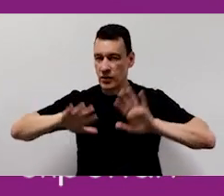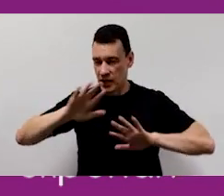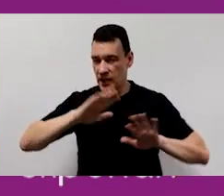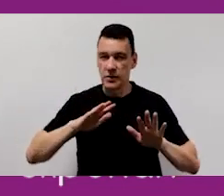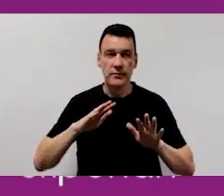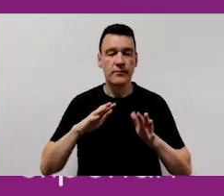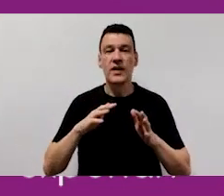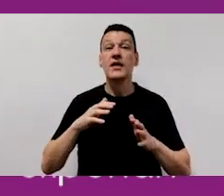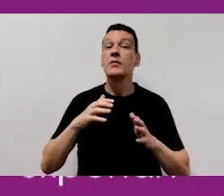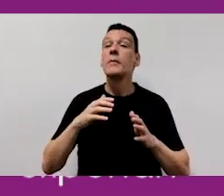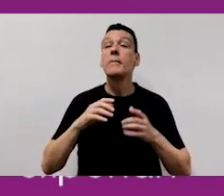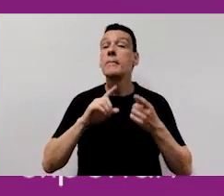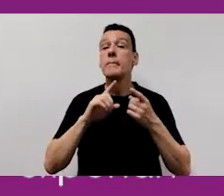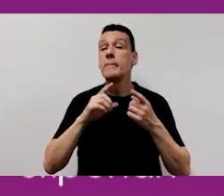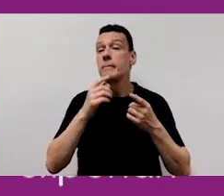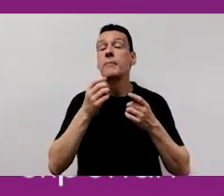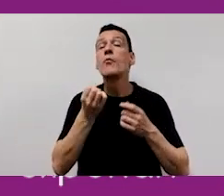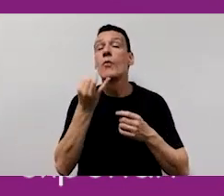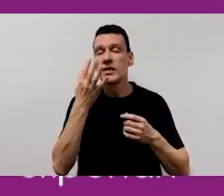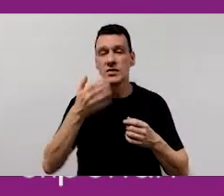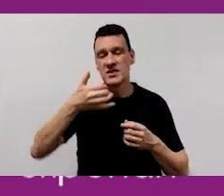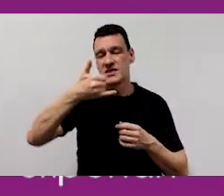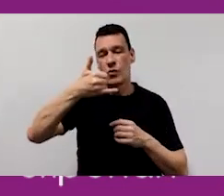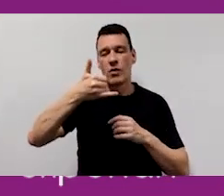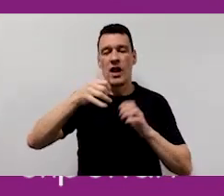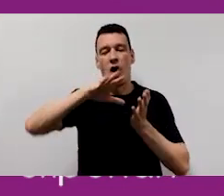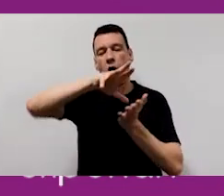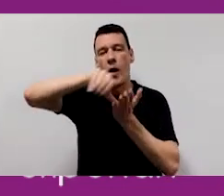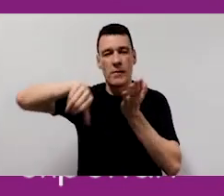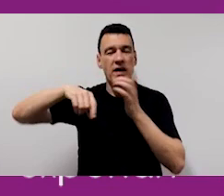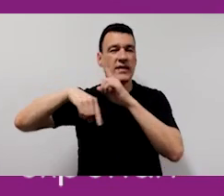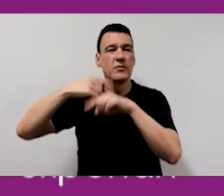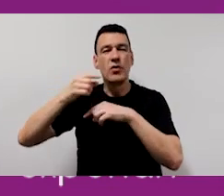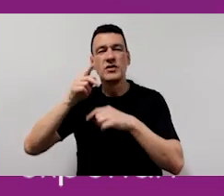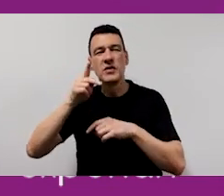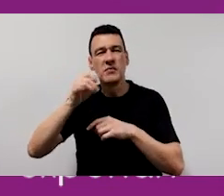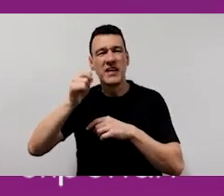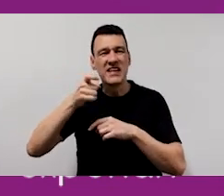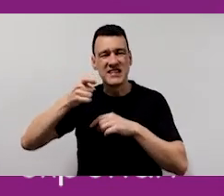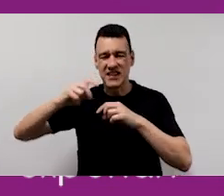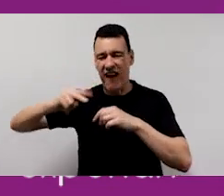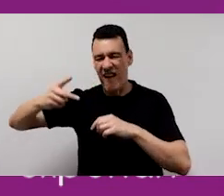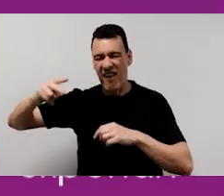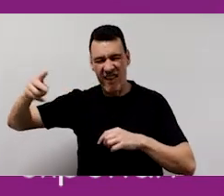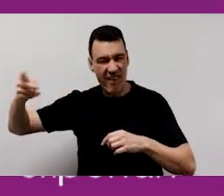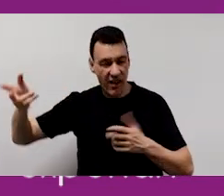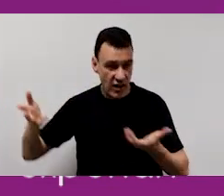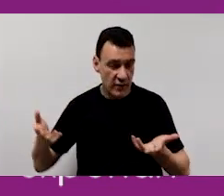transferências indevidas serem feitas à sua conta via PIX. 15% ser forçado a fazer